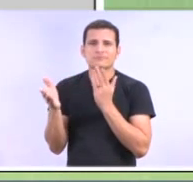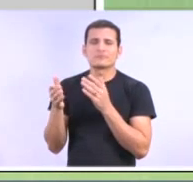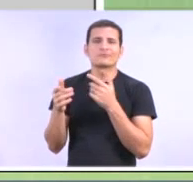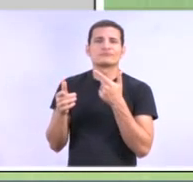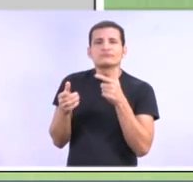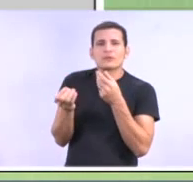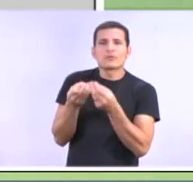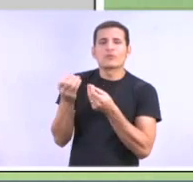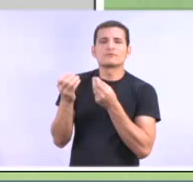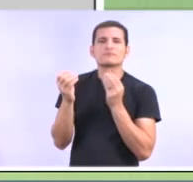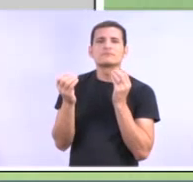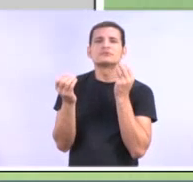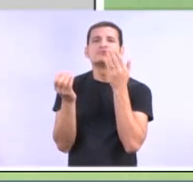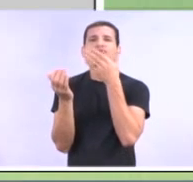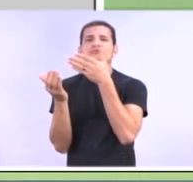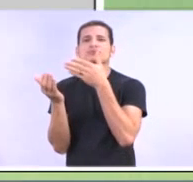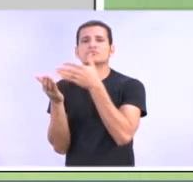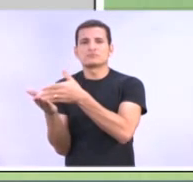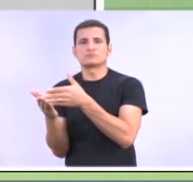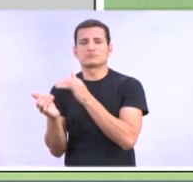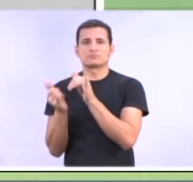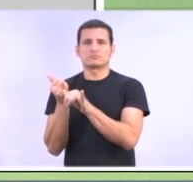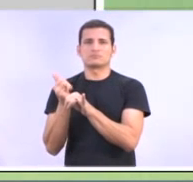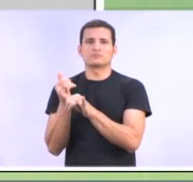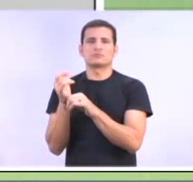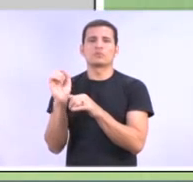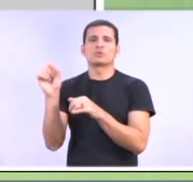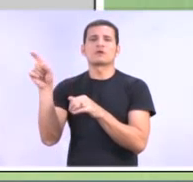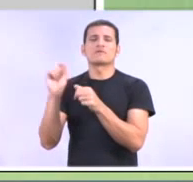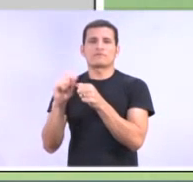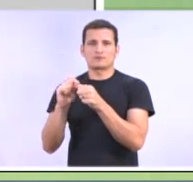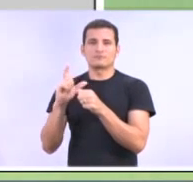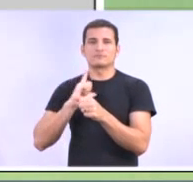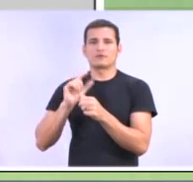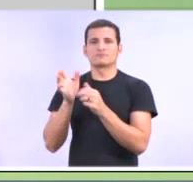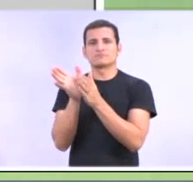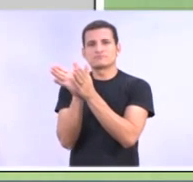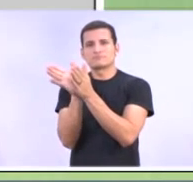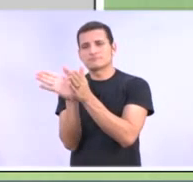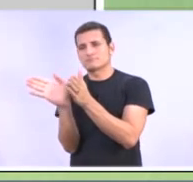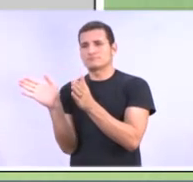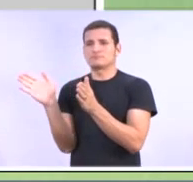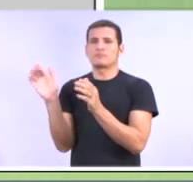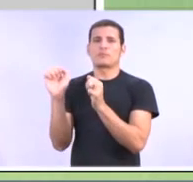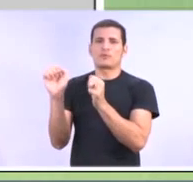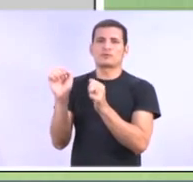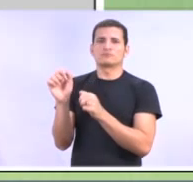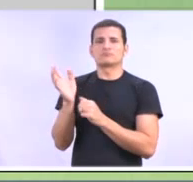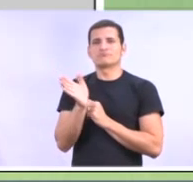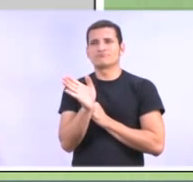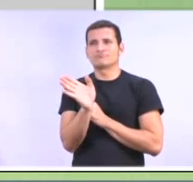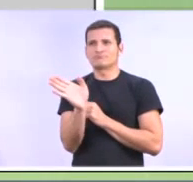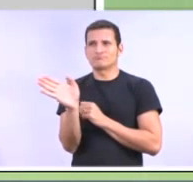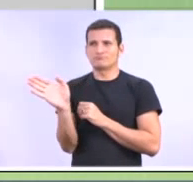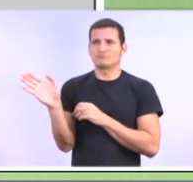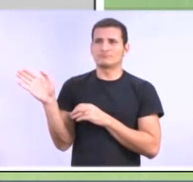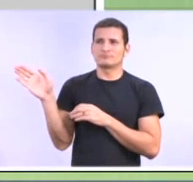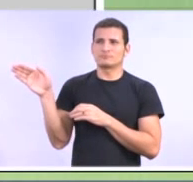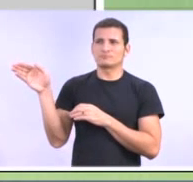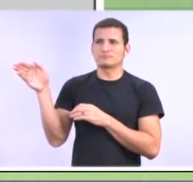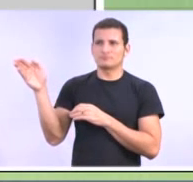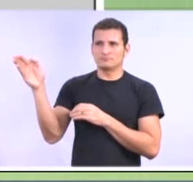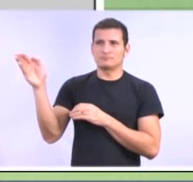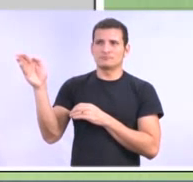na internet. Então, o que ele faz? Ele tem uma rota alternativa, pode passar por um outro dispositivo e